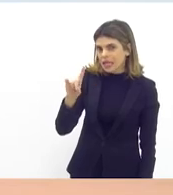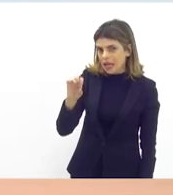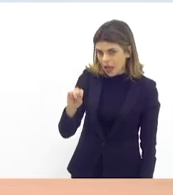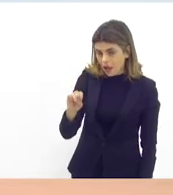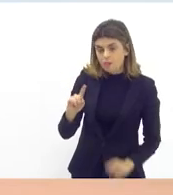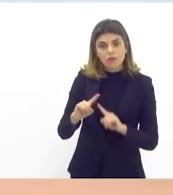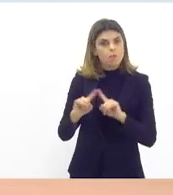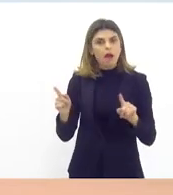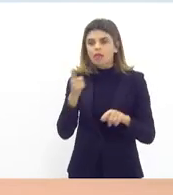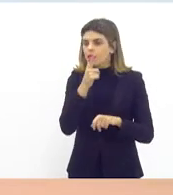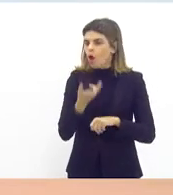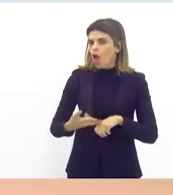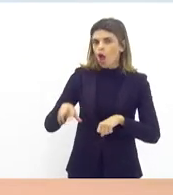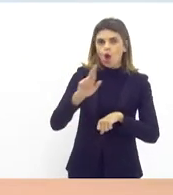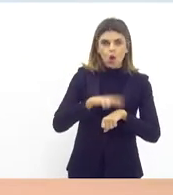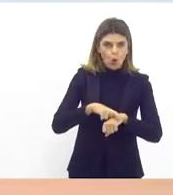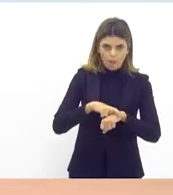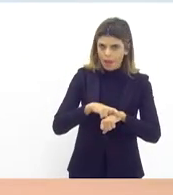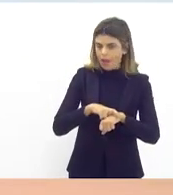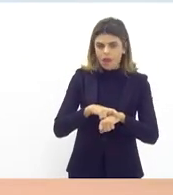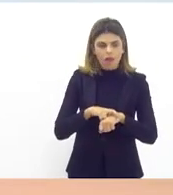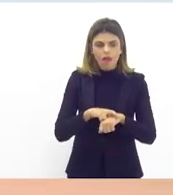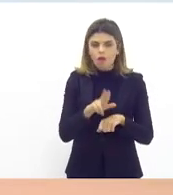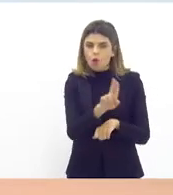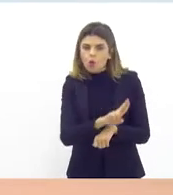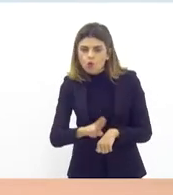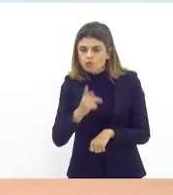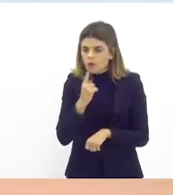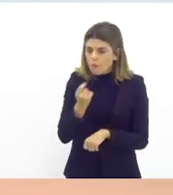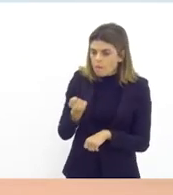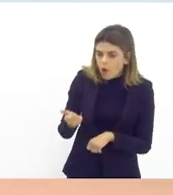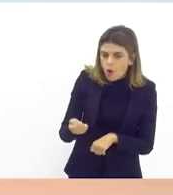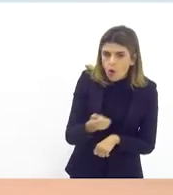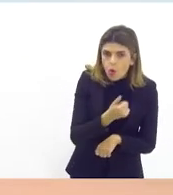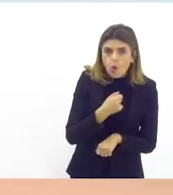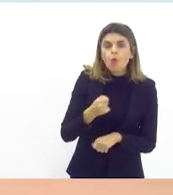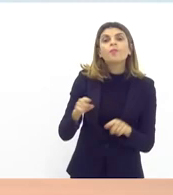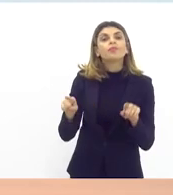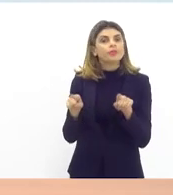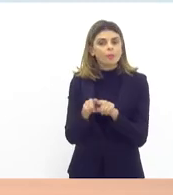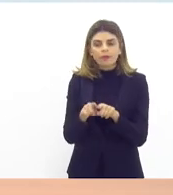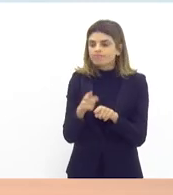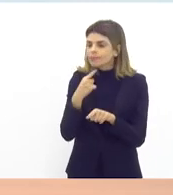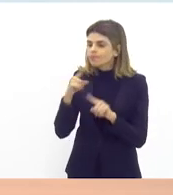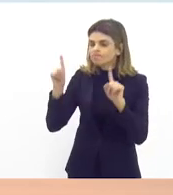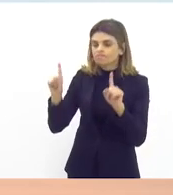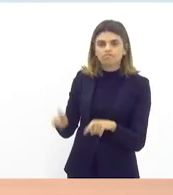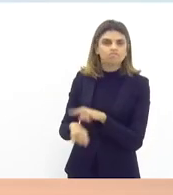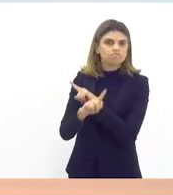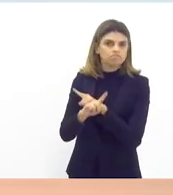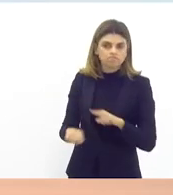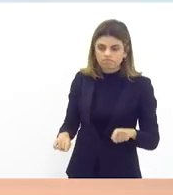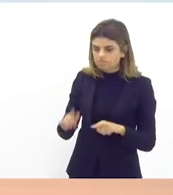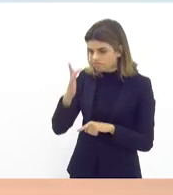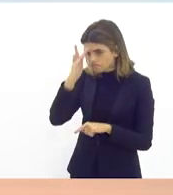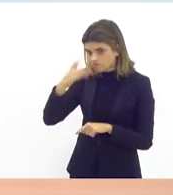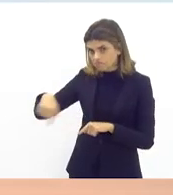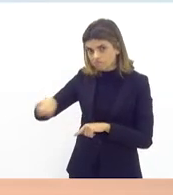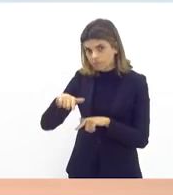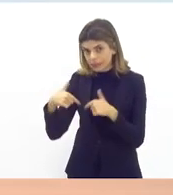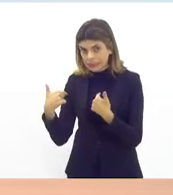eles não recuperam crédito nos insumos que eles usam, mesmo que seja pouco, não recuperam crédito, e, sobretudo, eles não transferem crédito para o adquirente do